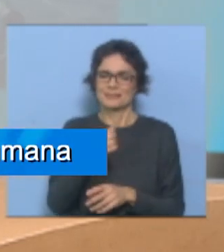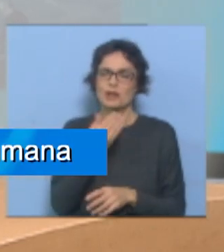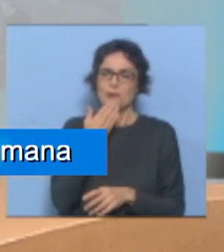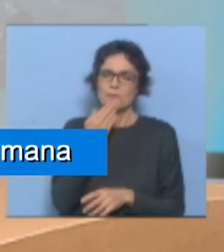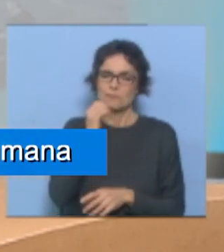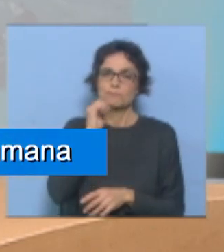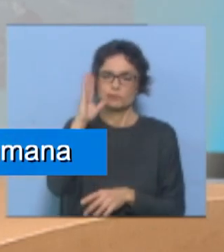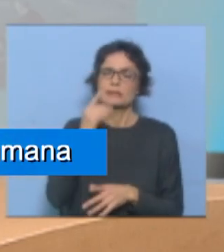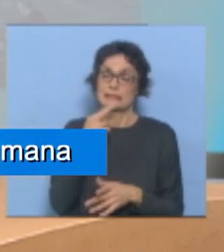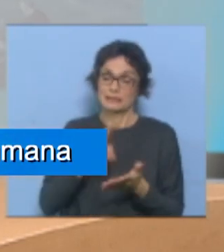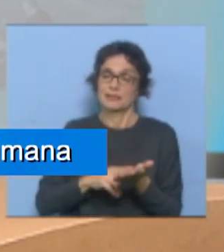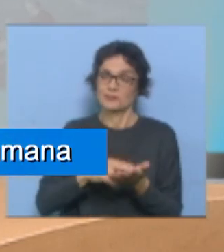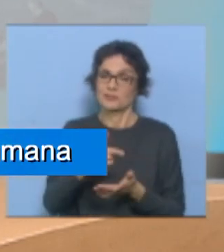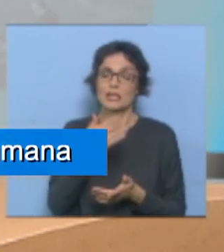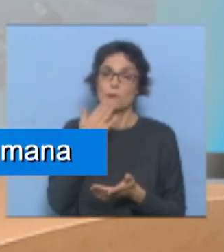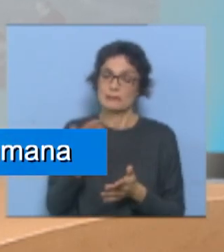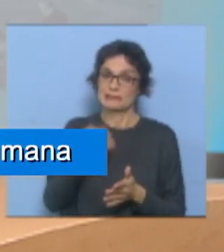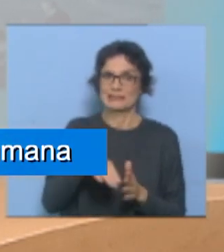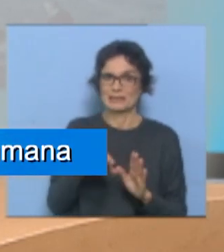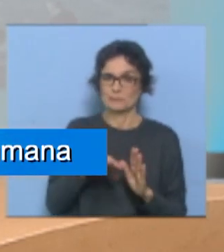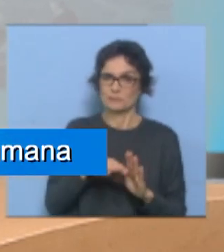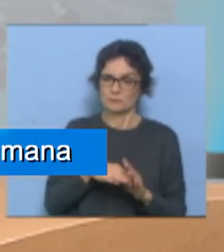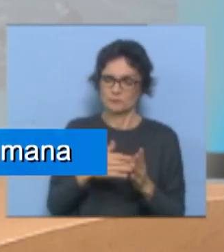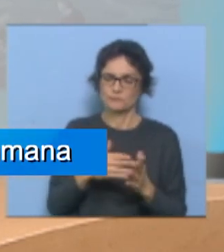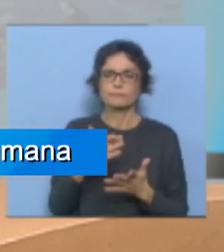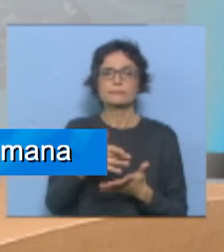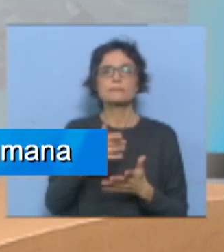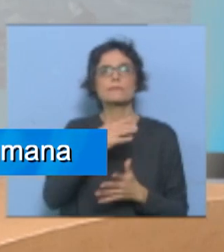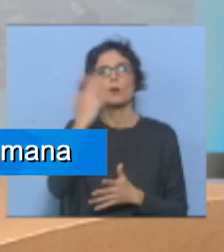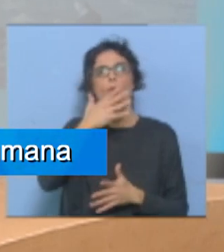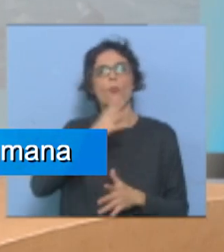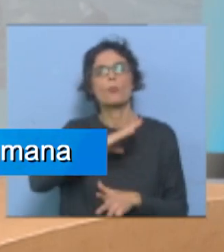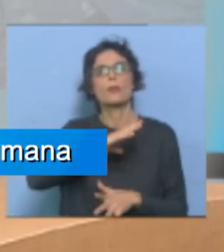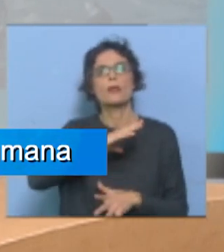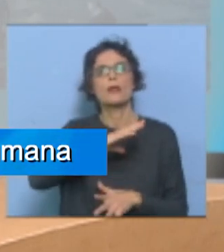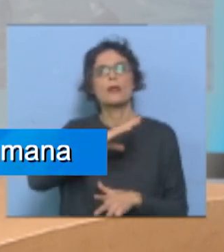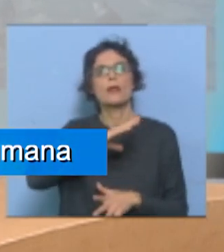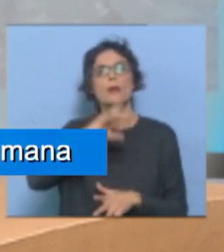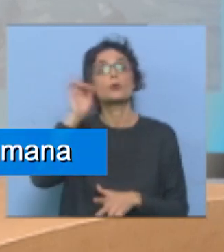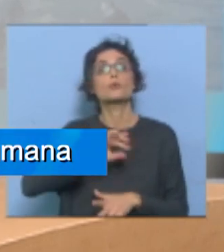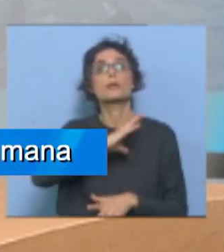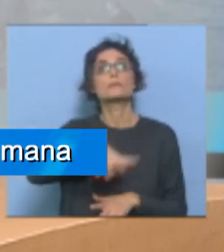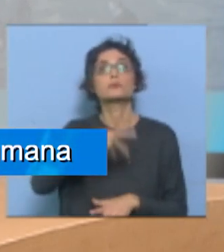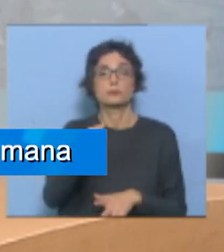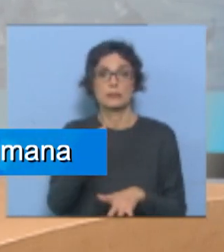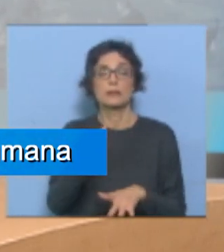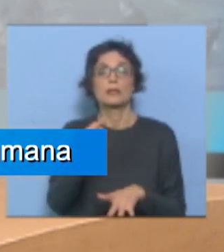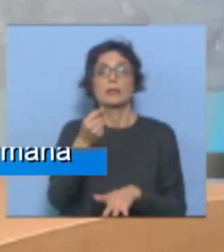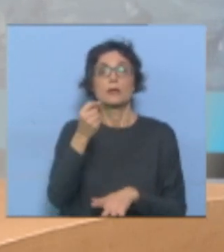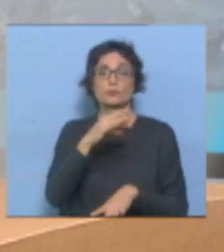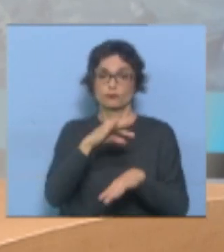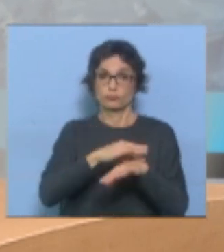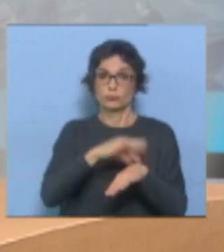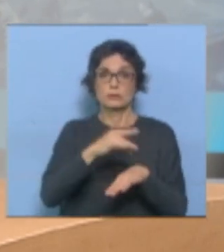convite. O Dia Mundial do Doente coincide com a festa de Nossa Senhora de Lourdes, e não por acaso. De resto, os